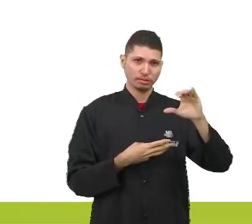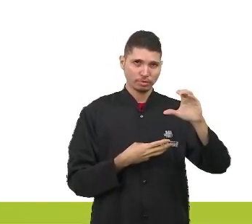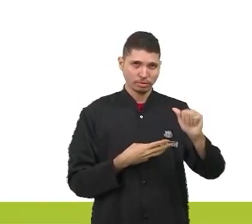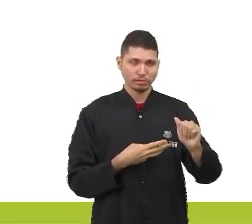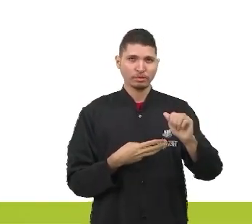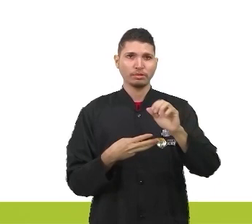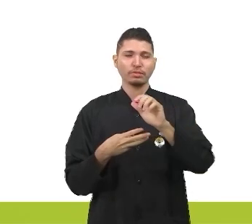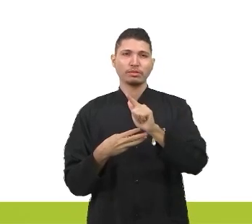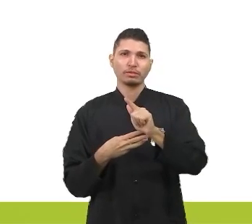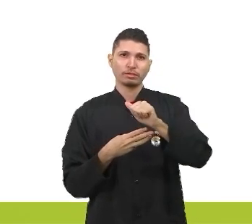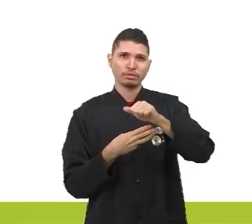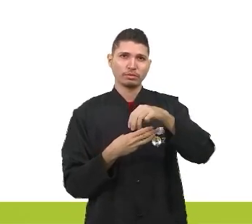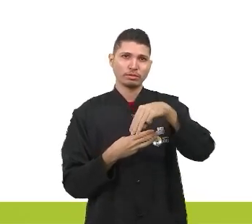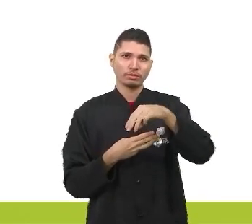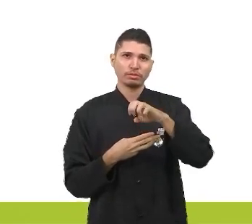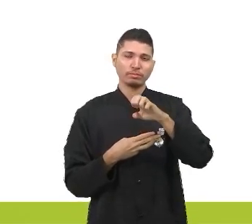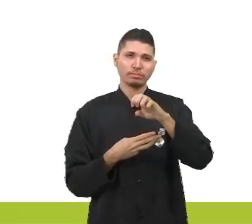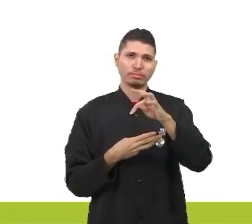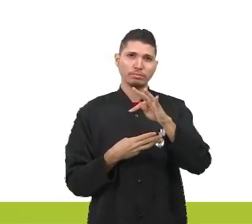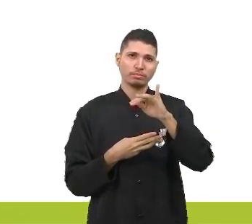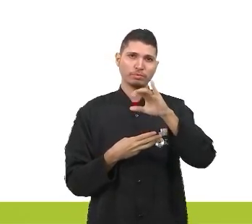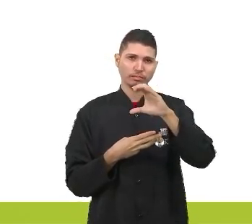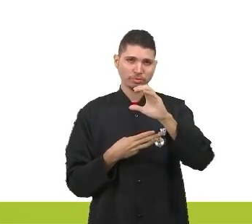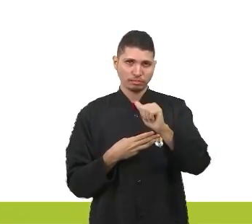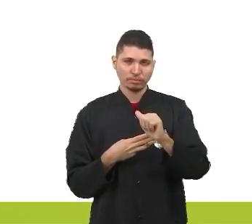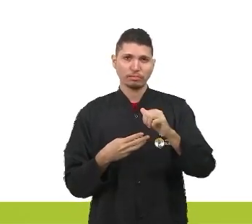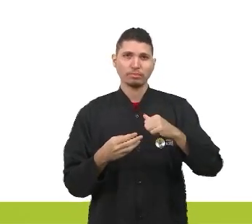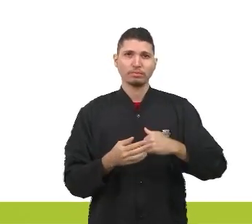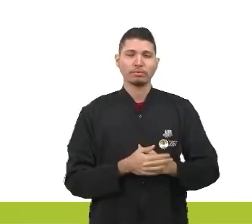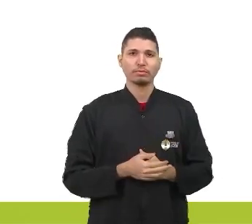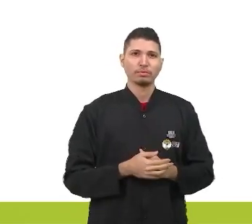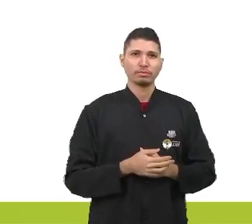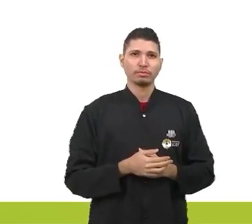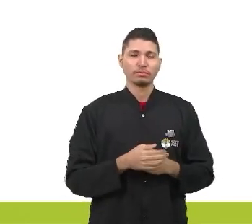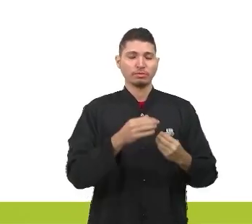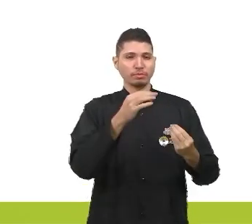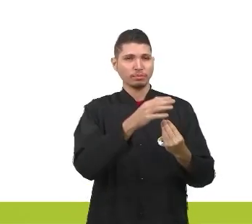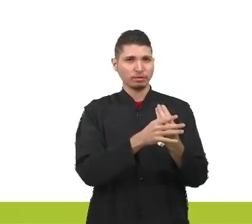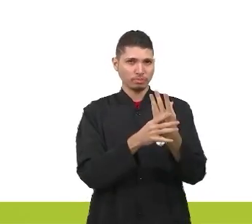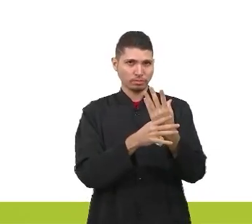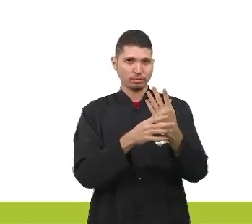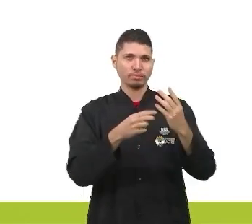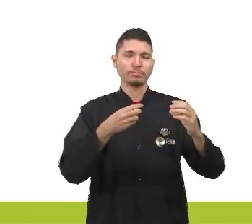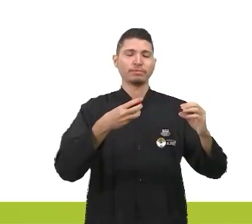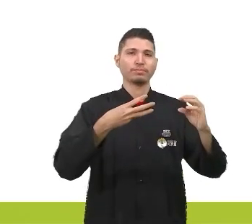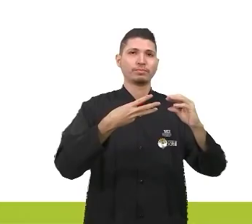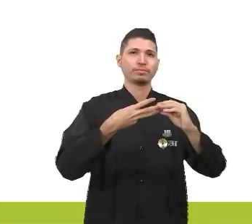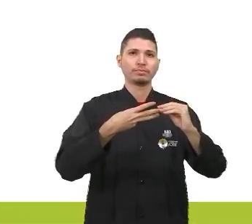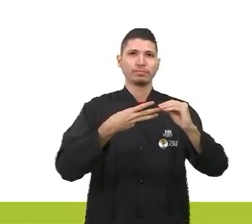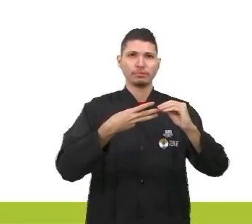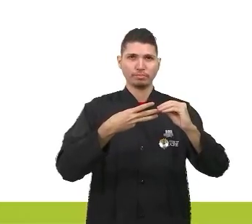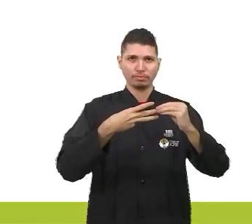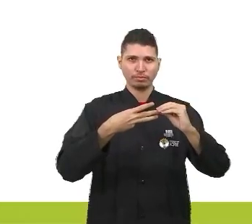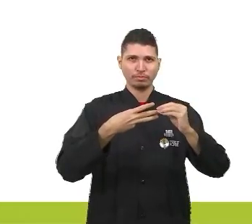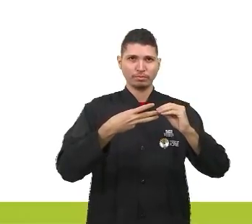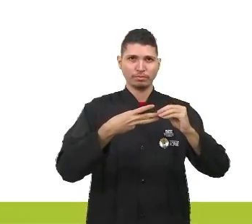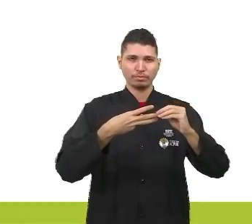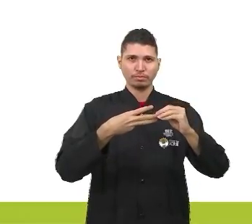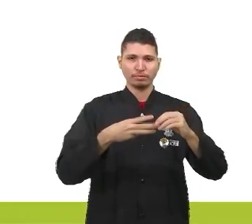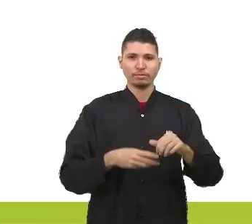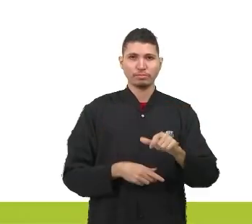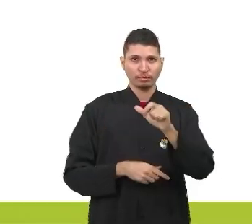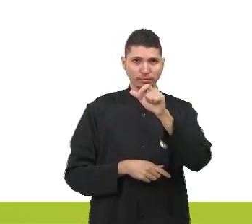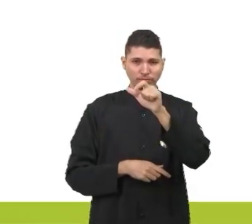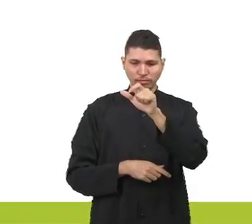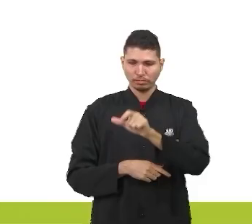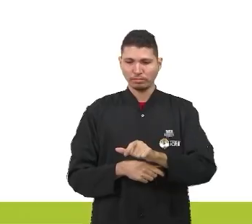a cultura dessa célula e a formação das células que o indivíduo está precisando. No caso aqui,